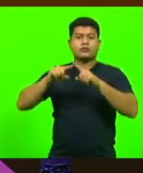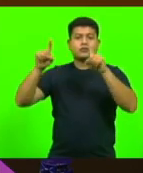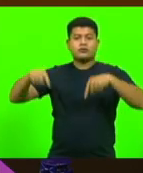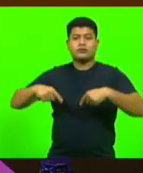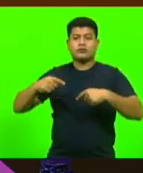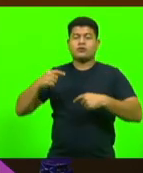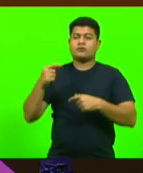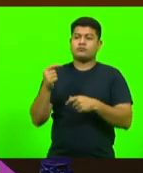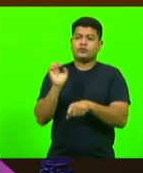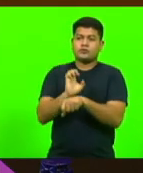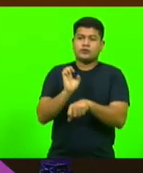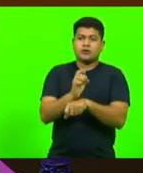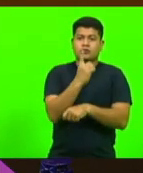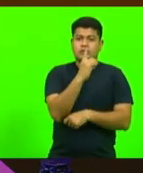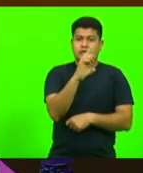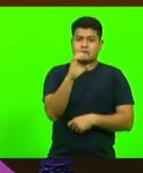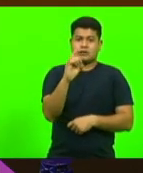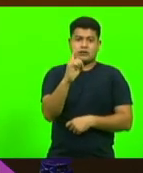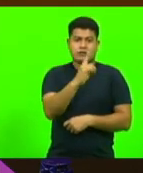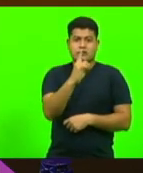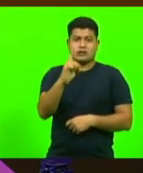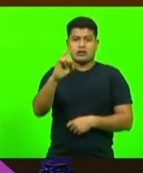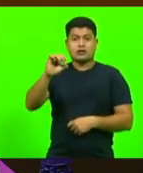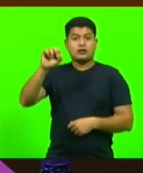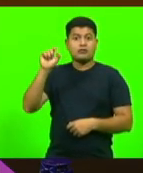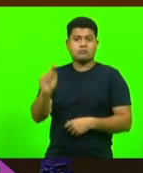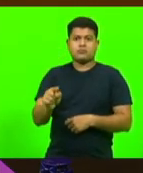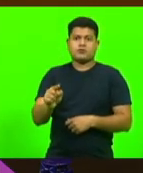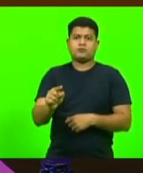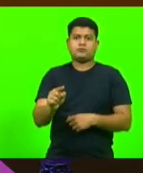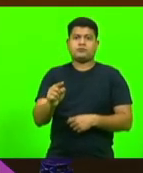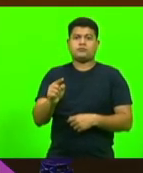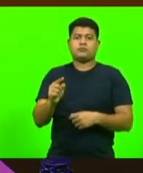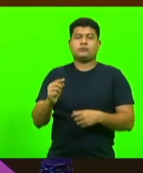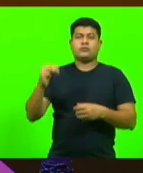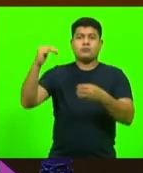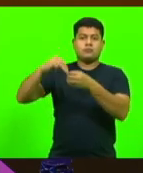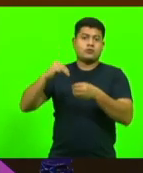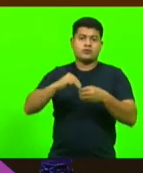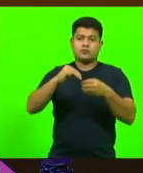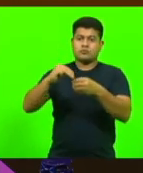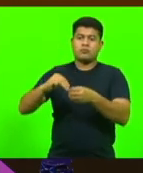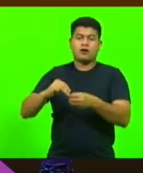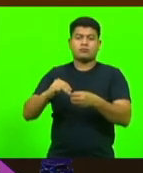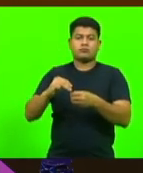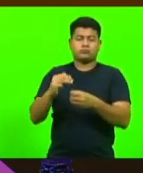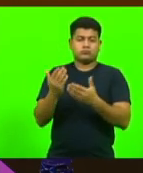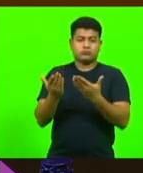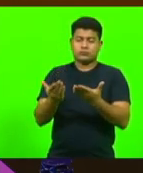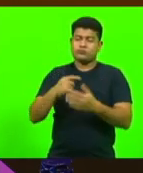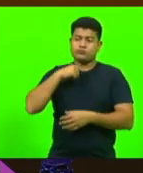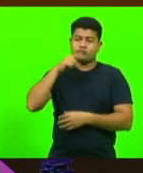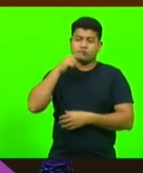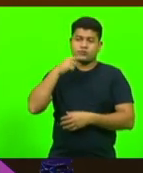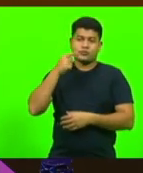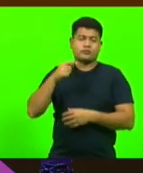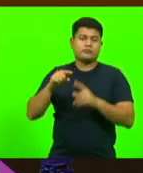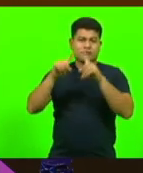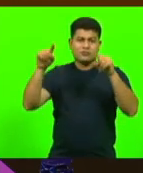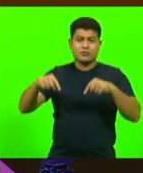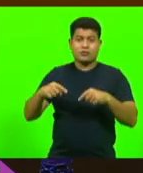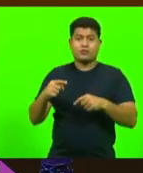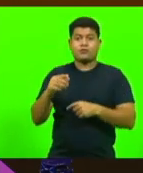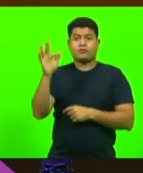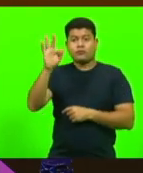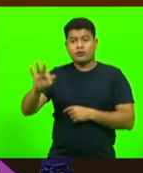federais 24 mil servidores e municipais a gente não conseguiu levantar os dados mas estamos falando